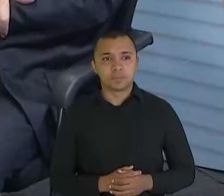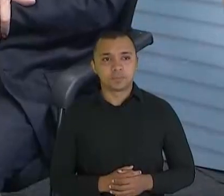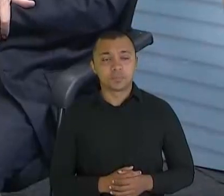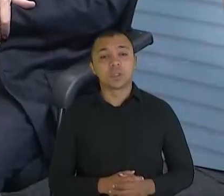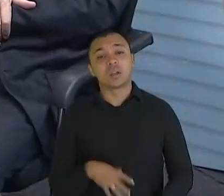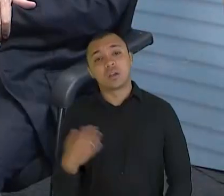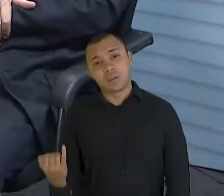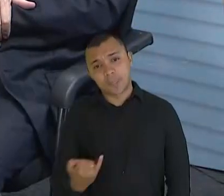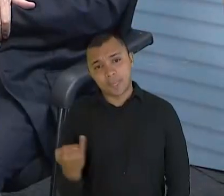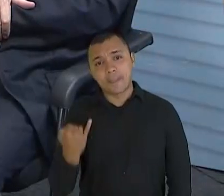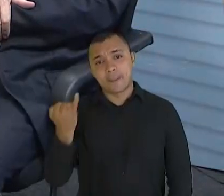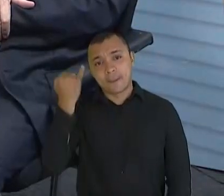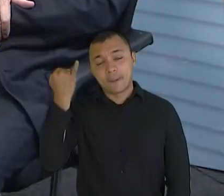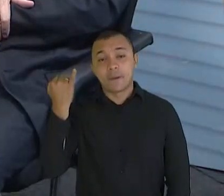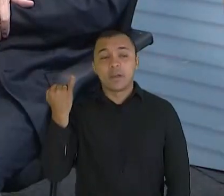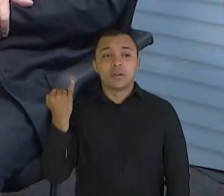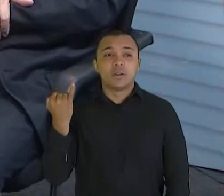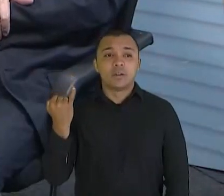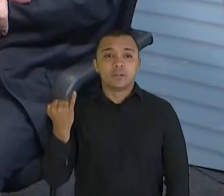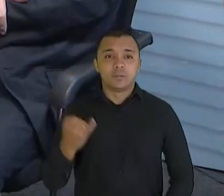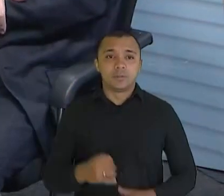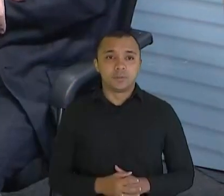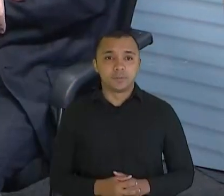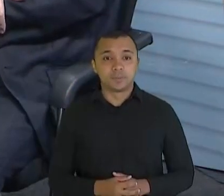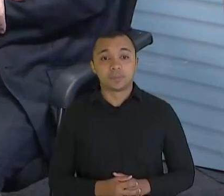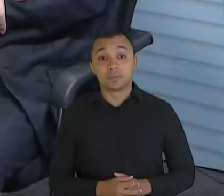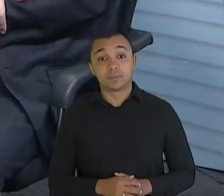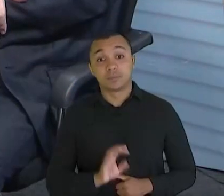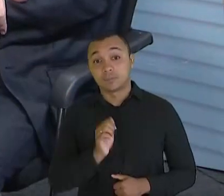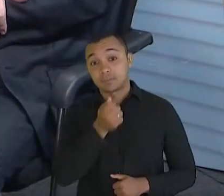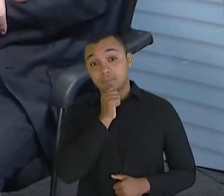Muito importante. Então, por exemplo, todo ainda não mundo tem, pode né,